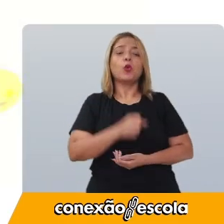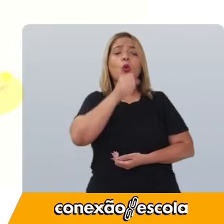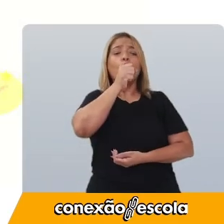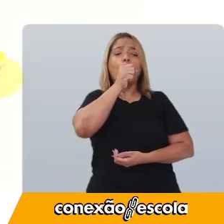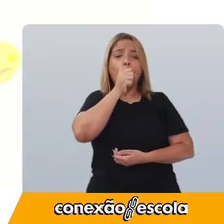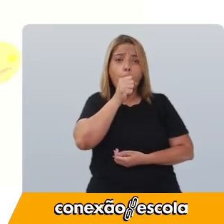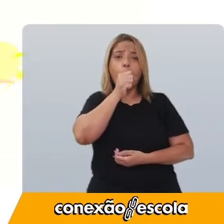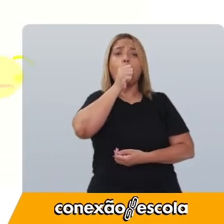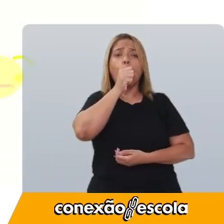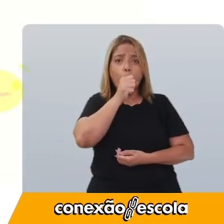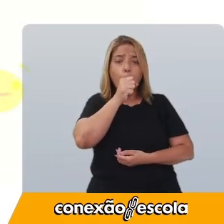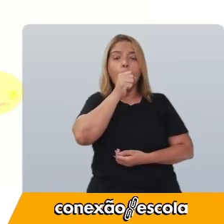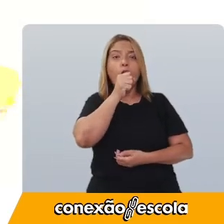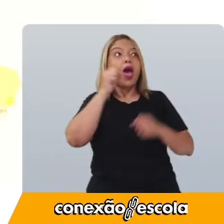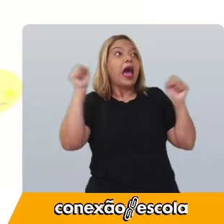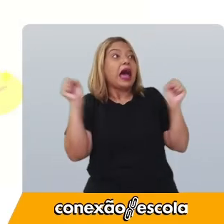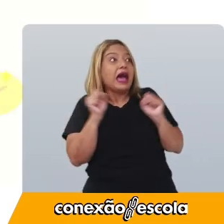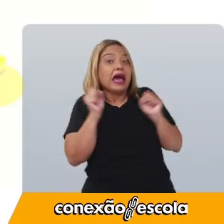Tossia,